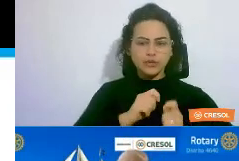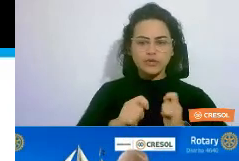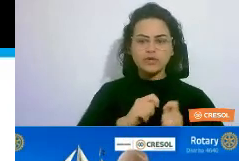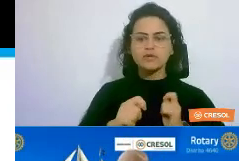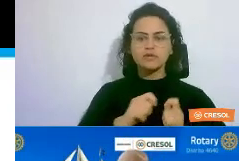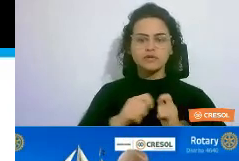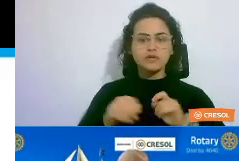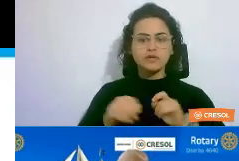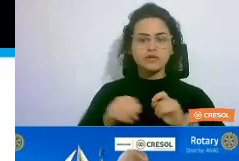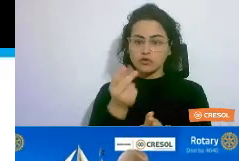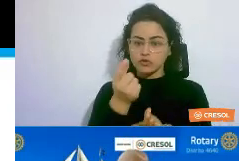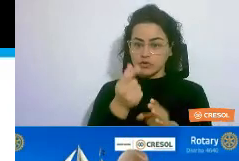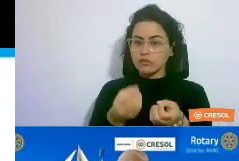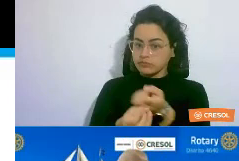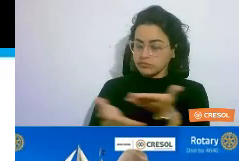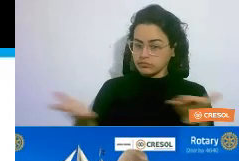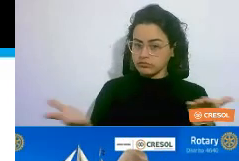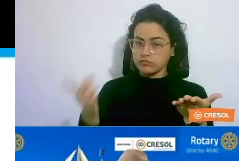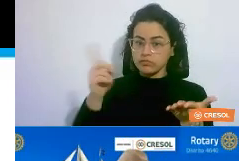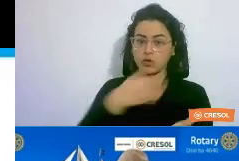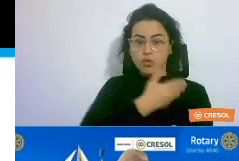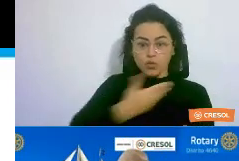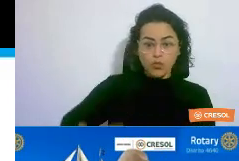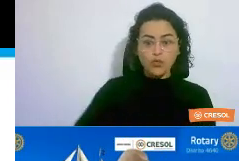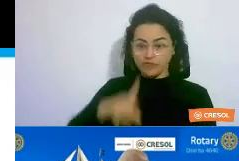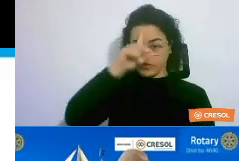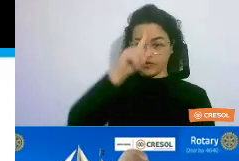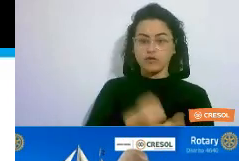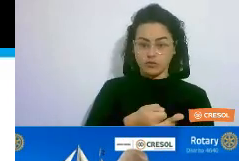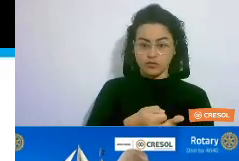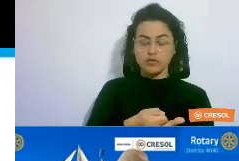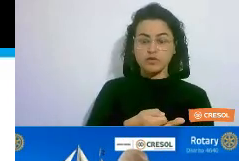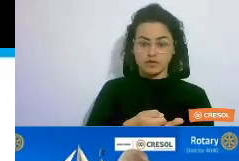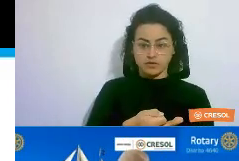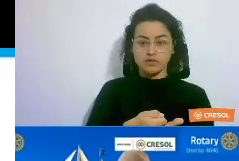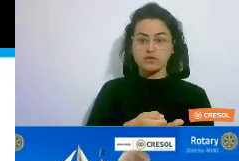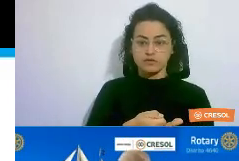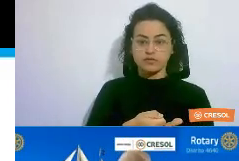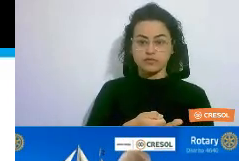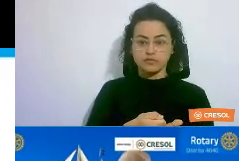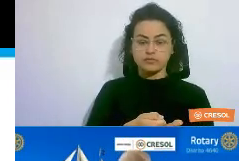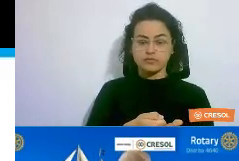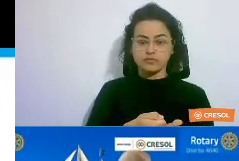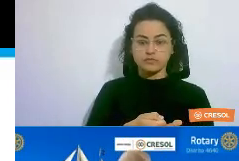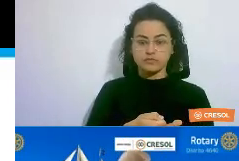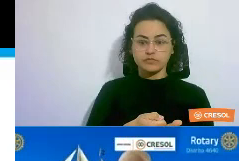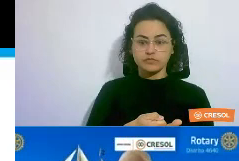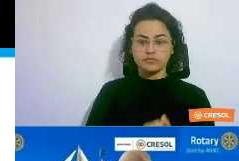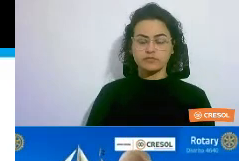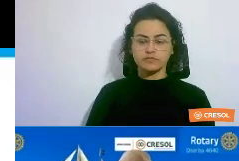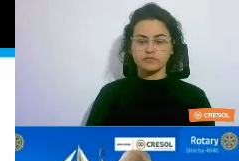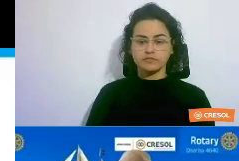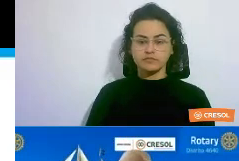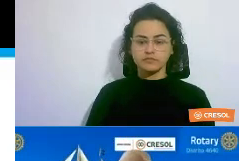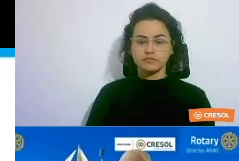fundos conforme o governador e a comissão decide que fica melhor. Em